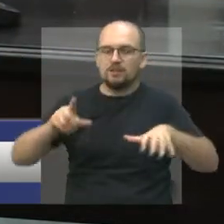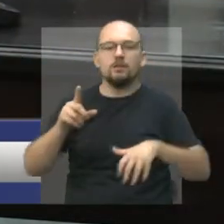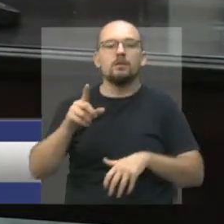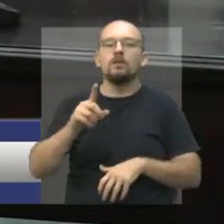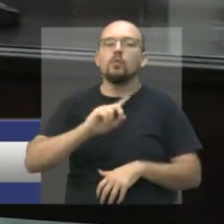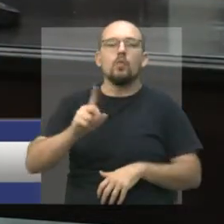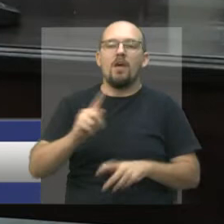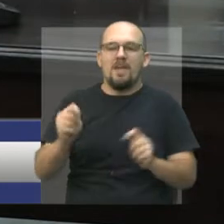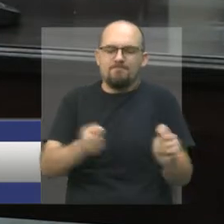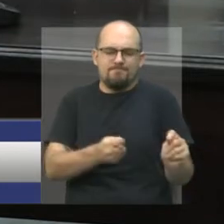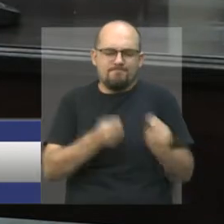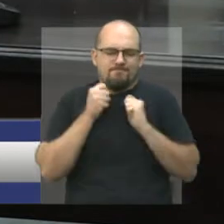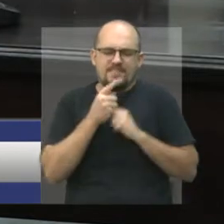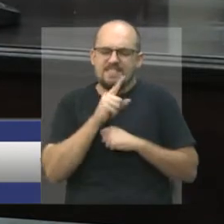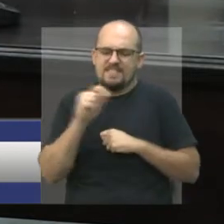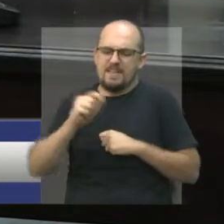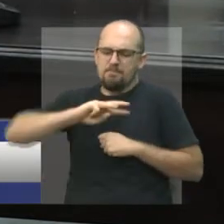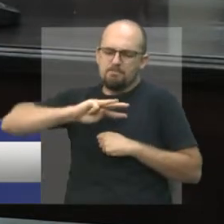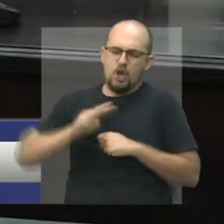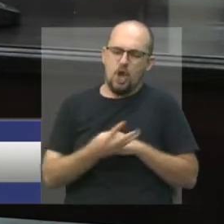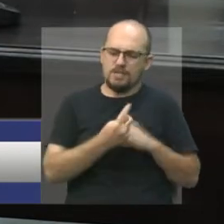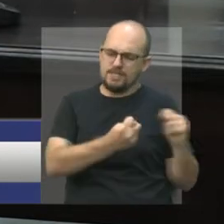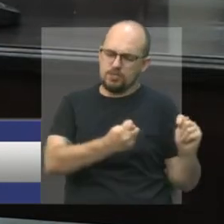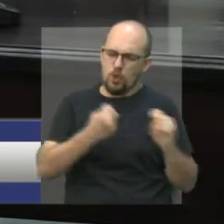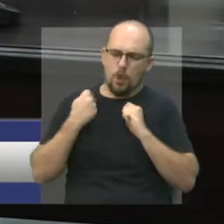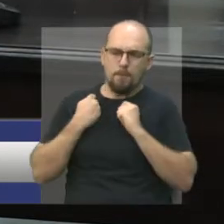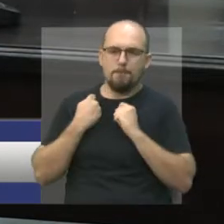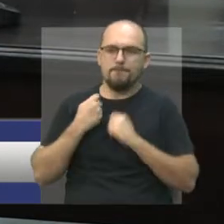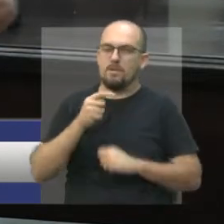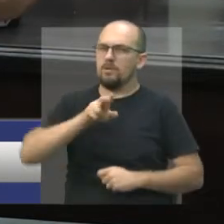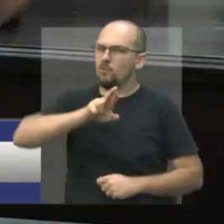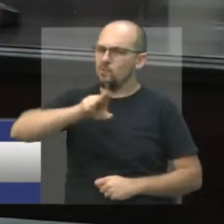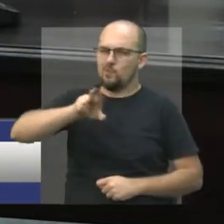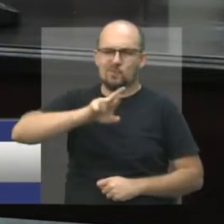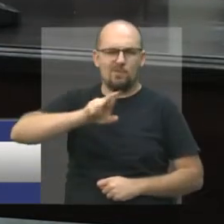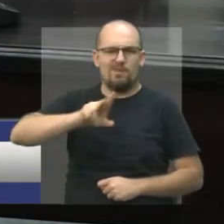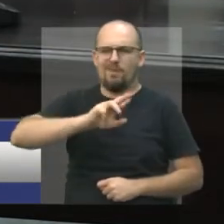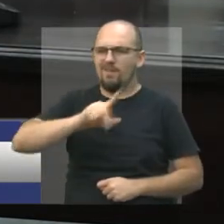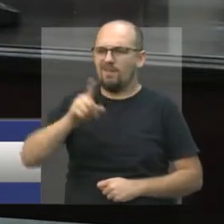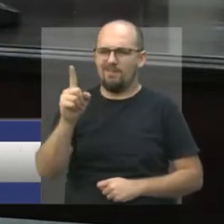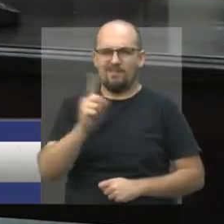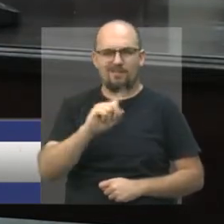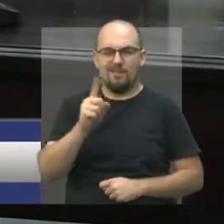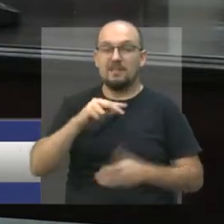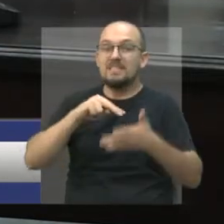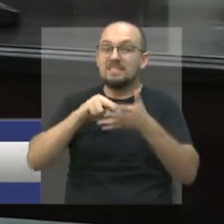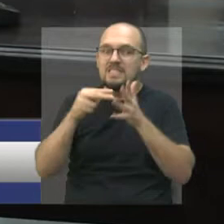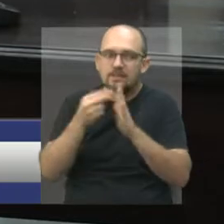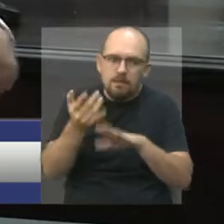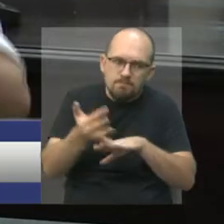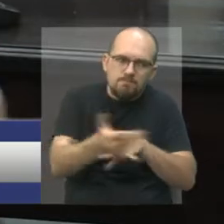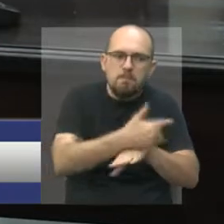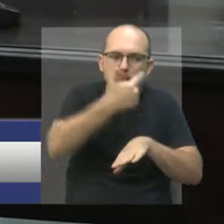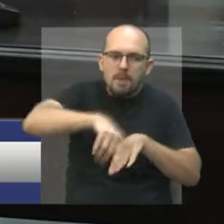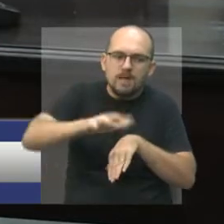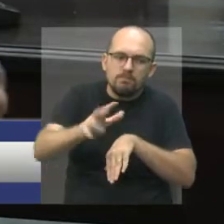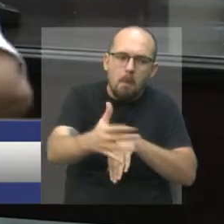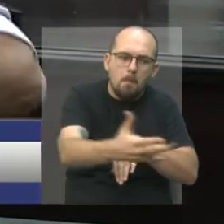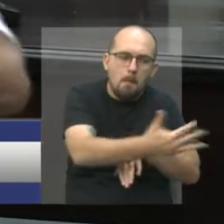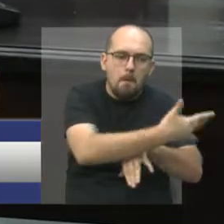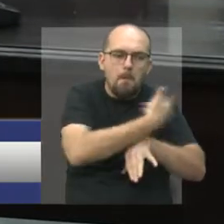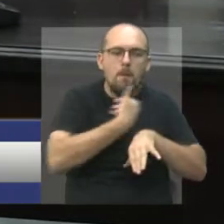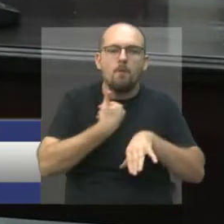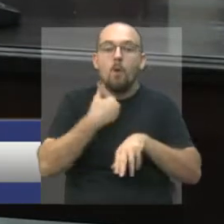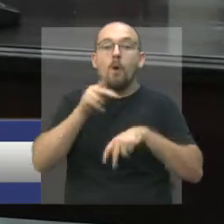economizou 100 milhões, não é isso. Isso é excesso de arrecadação. A população jauense